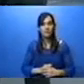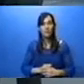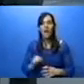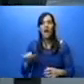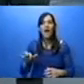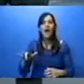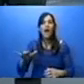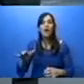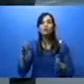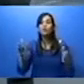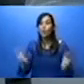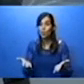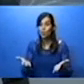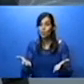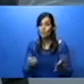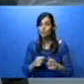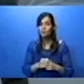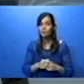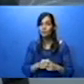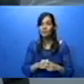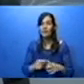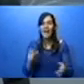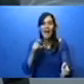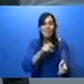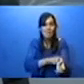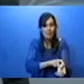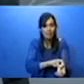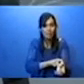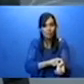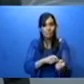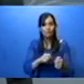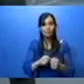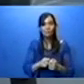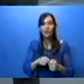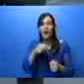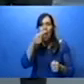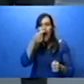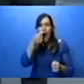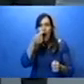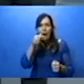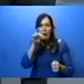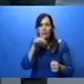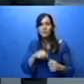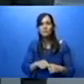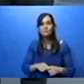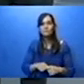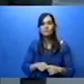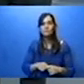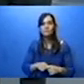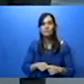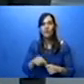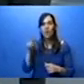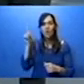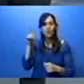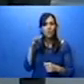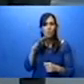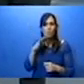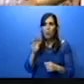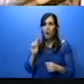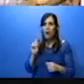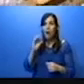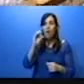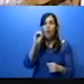atuais, principais exemplos, o carrapato, o ácaro, o opilião, talvez menos conhecido, mas